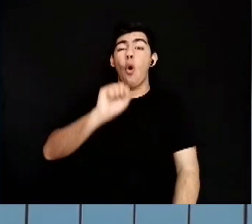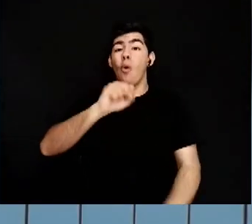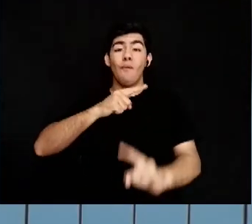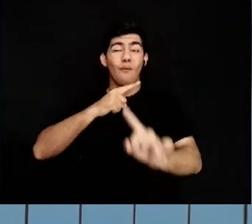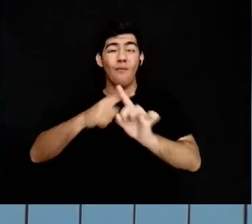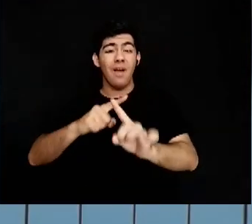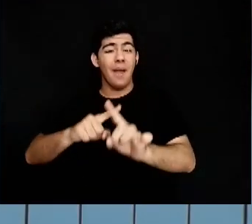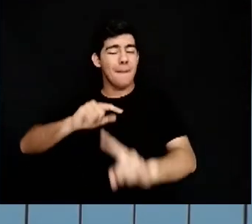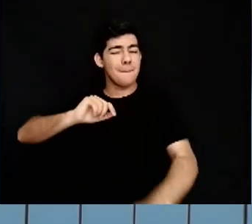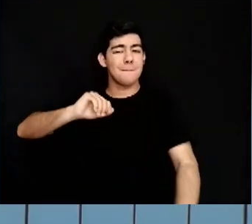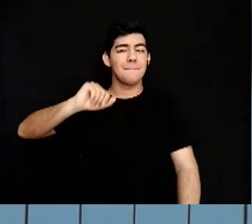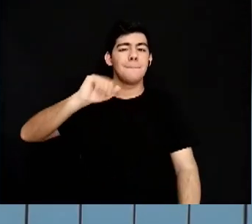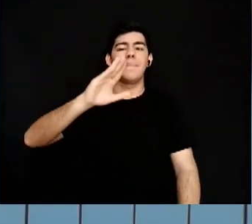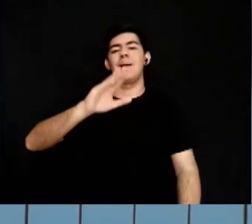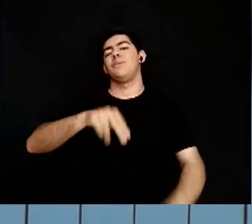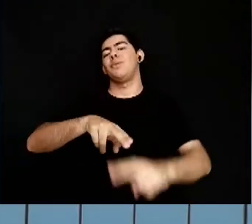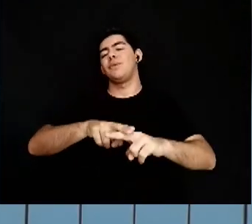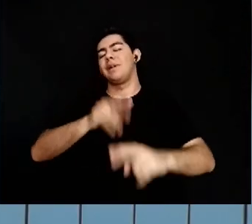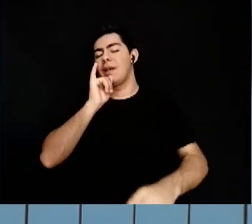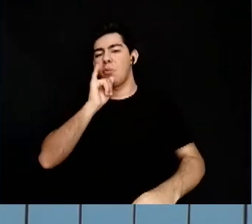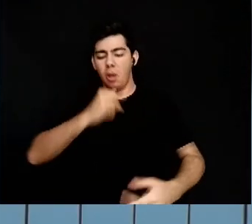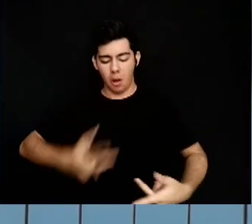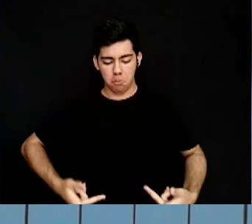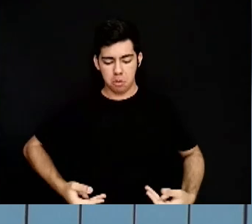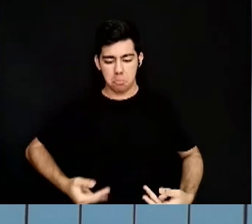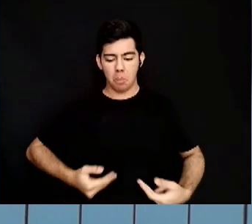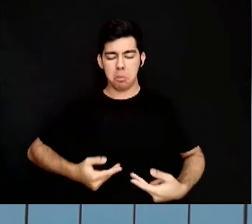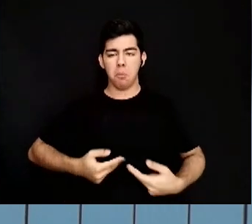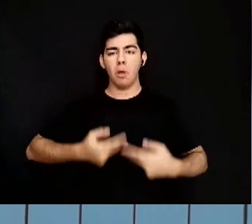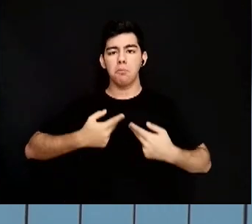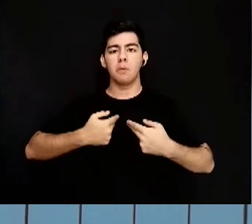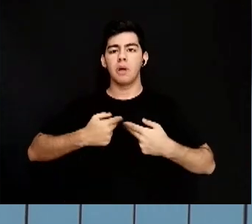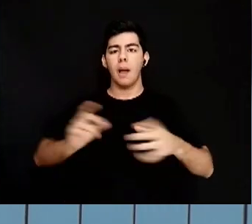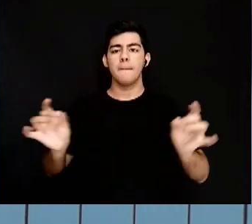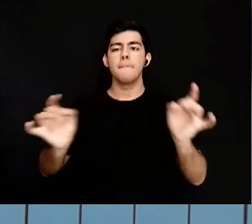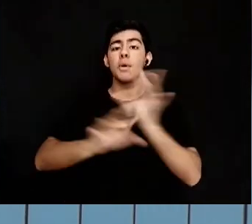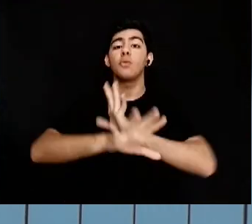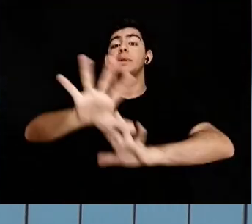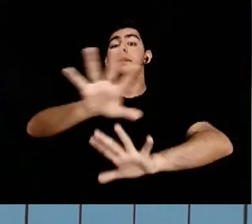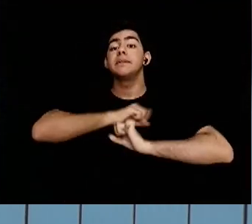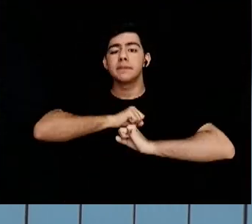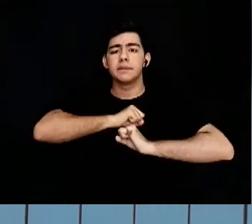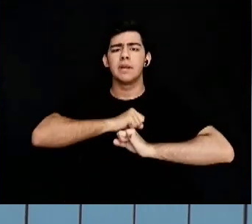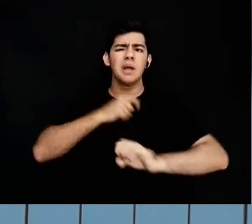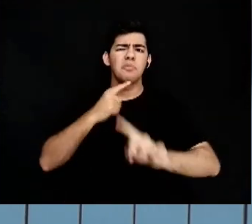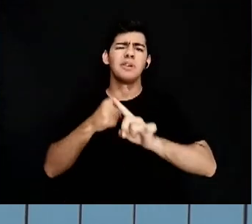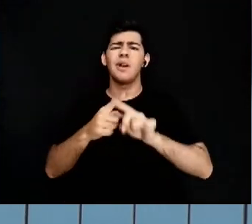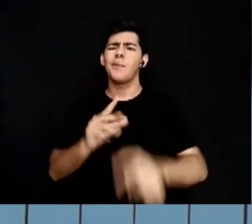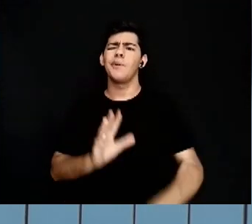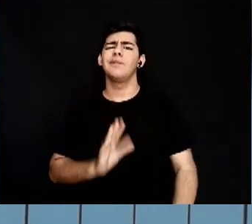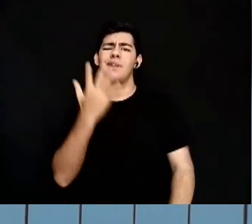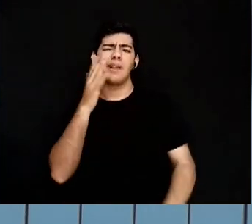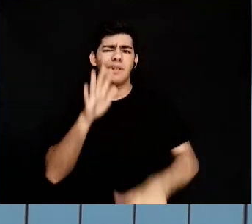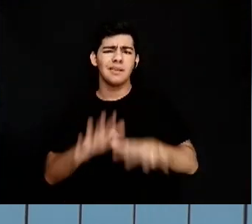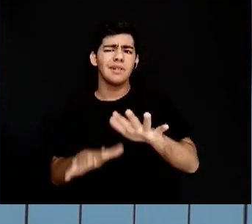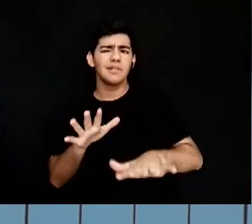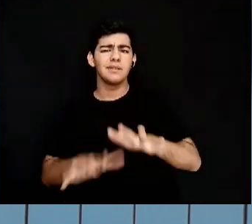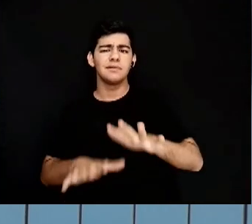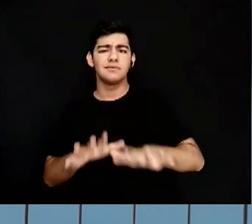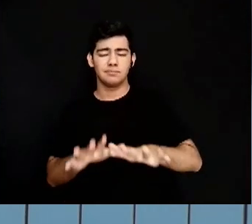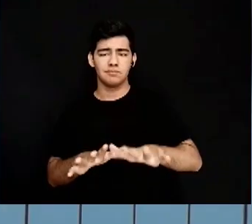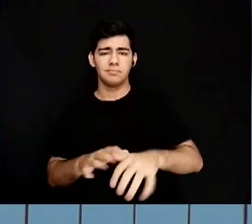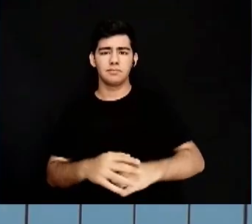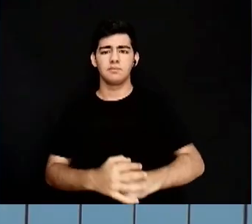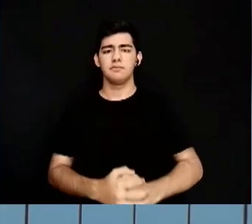8 vezes maior aí após cirurgias. Então, explica pra gente que tipo de cirurgias, né, e o porquê que